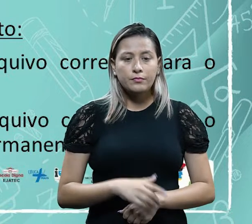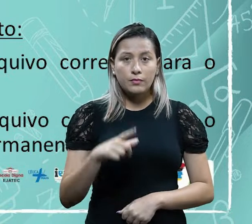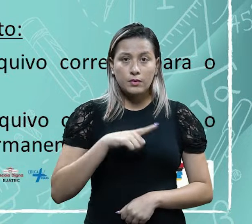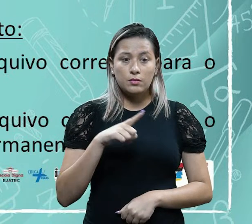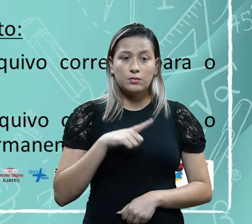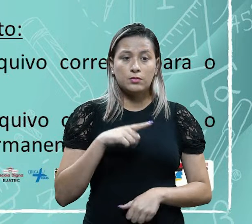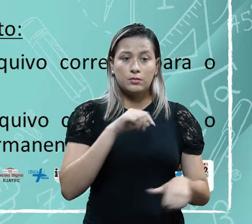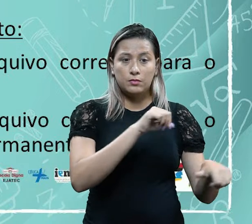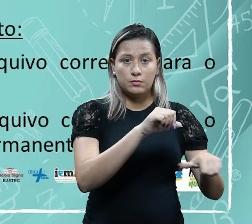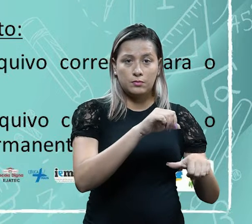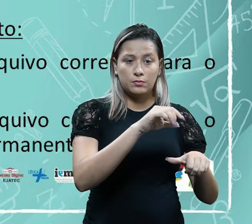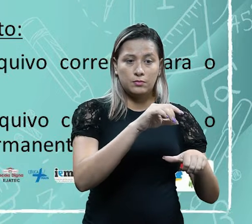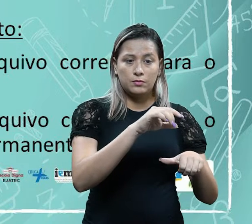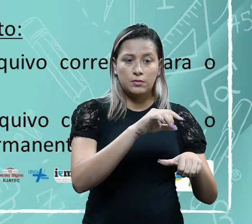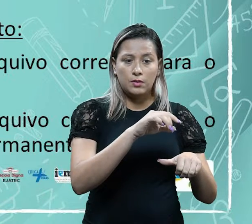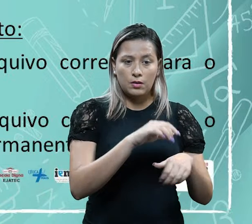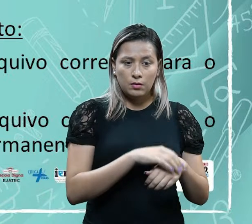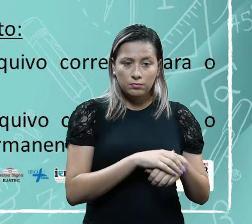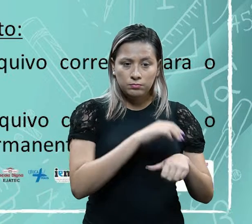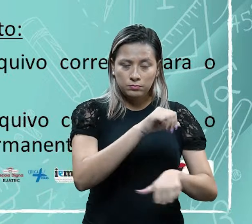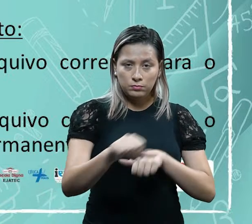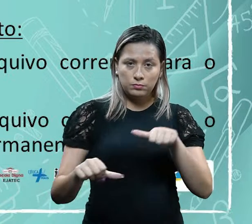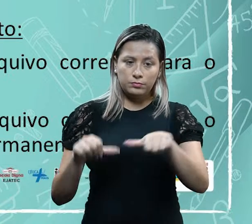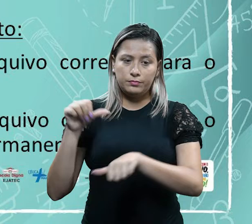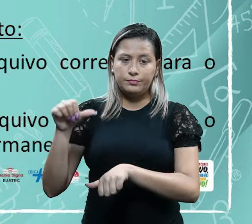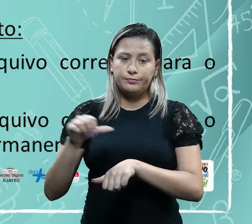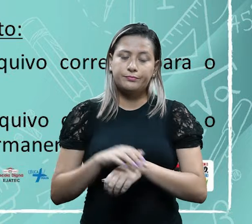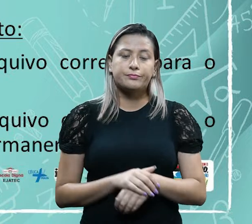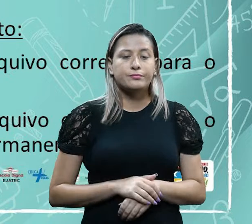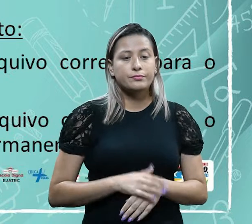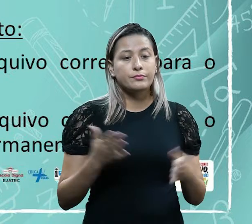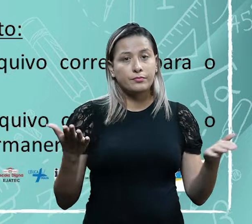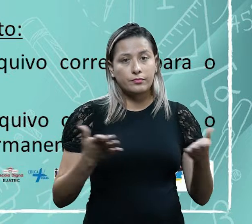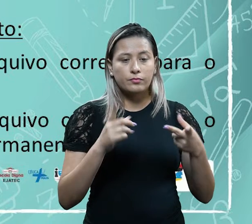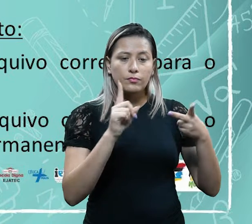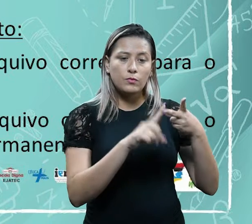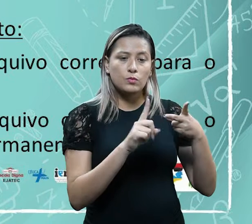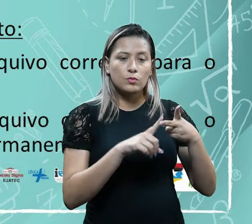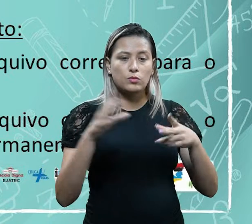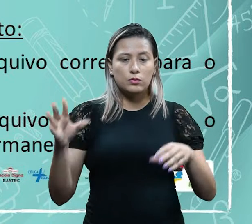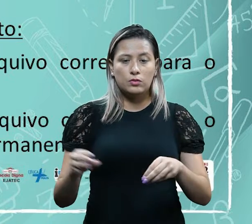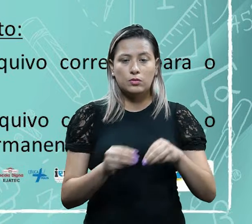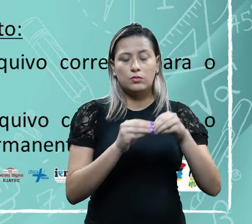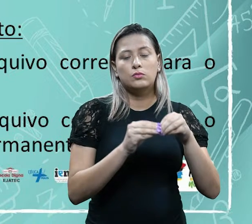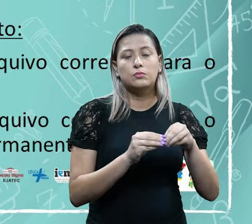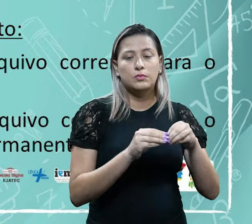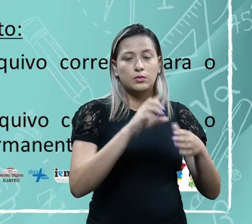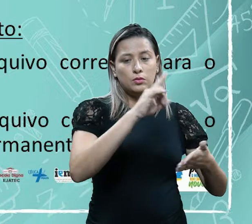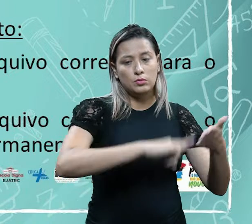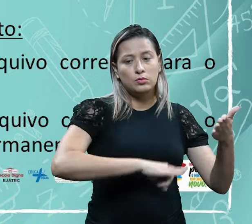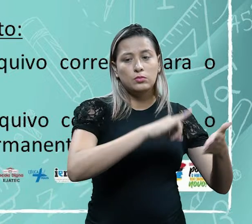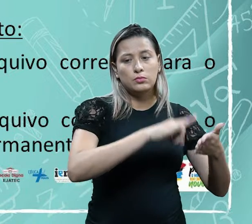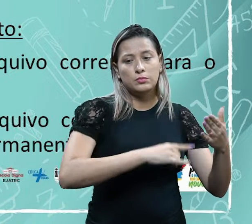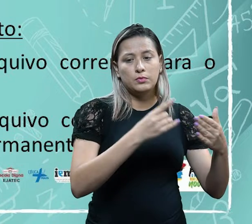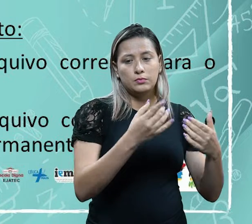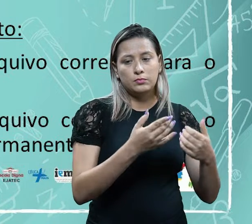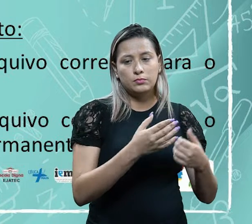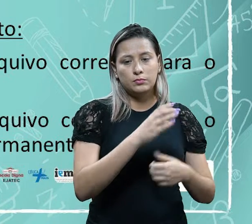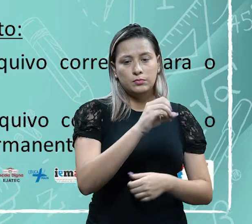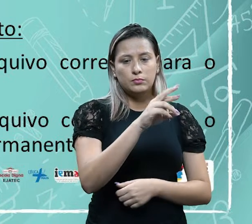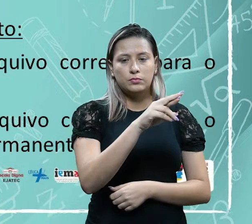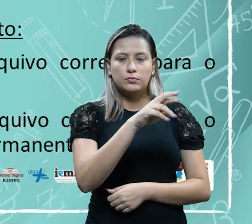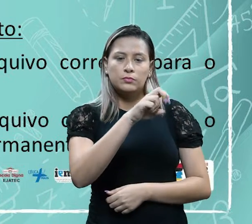uma transferência do arquivo. Já o recolhimento é a passagem, né, do arquivo corrente para o